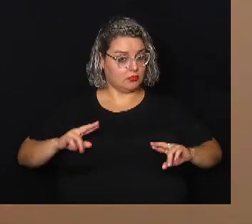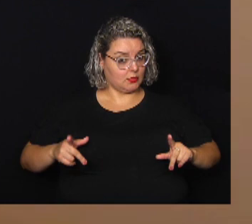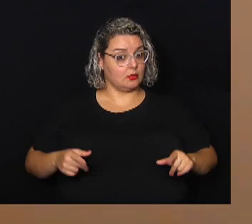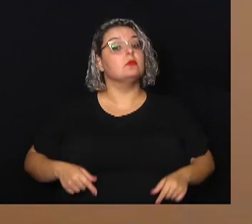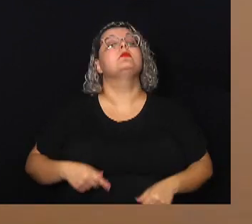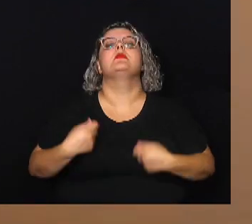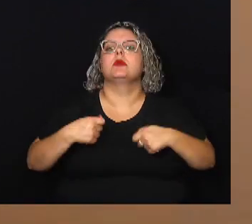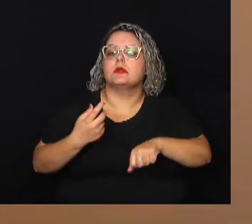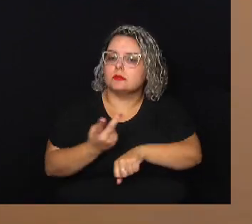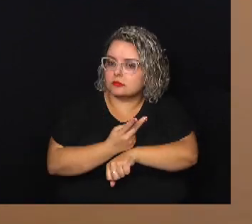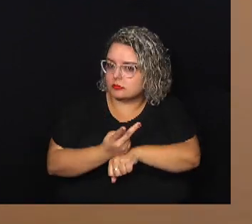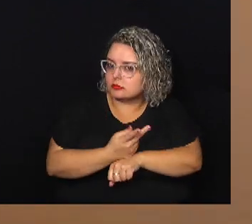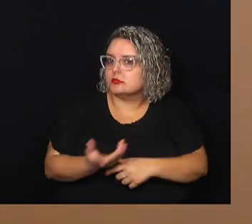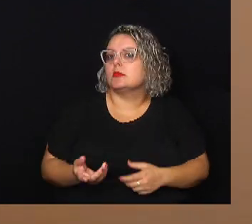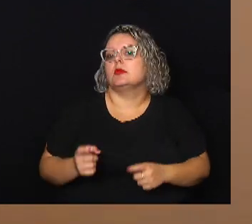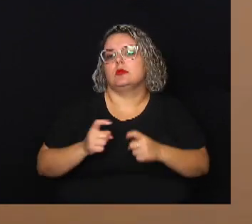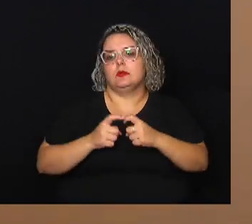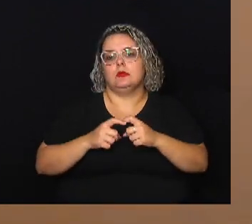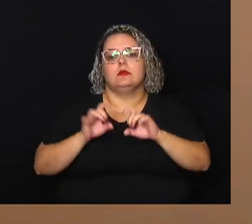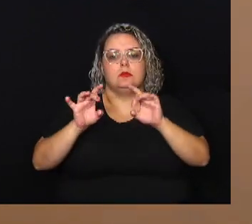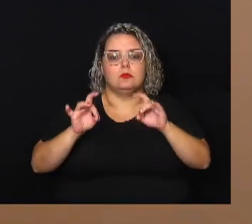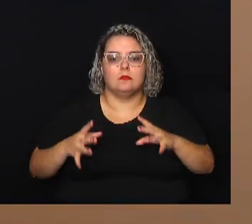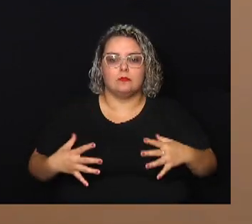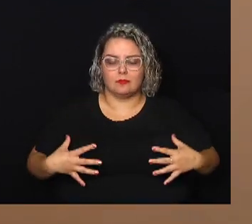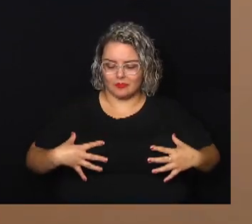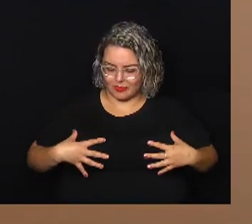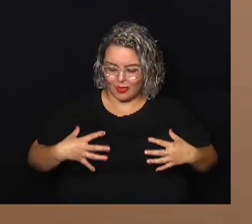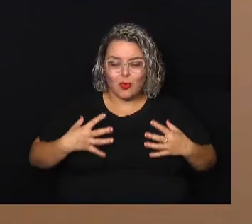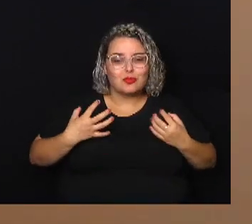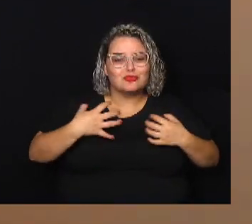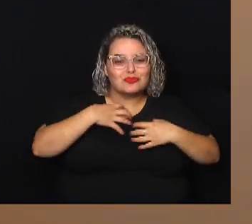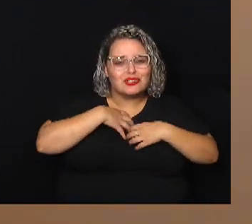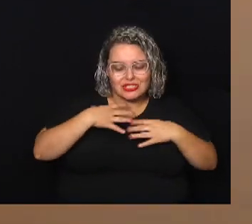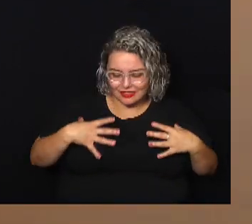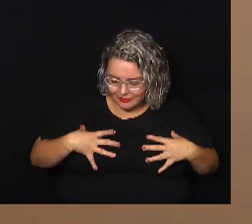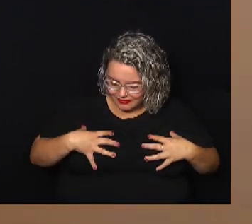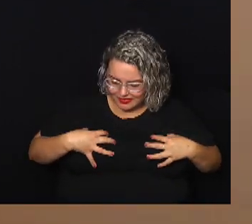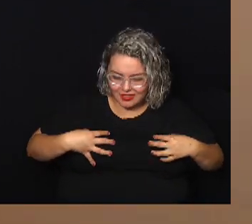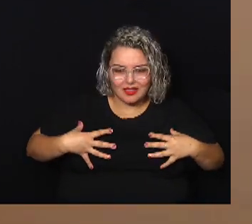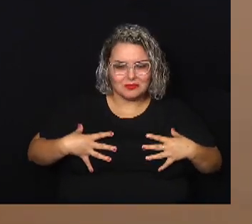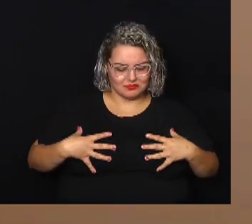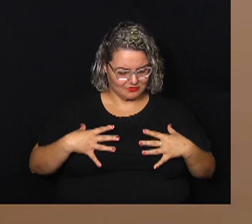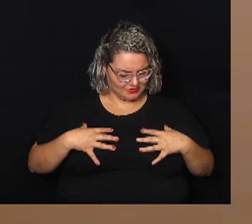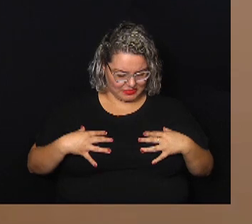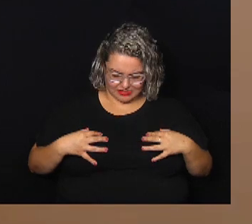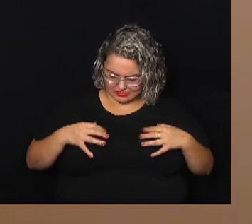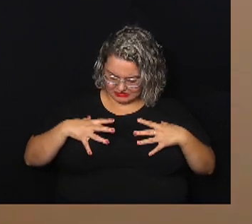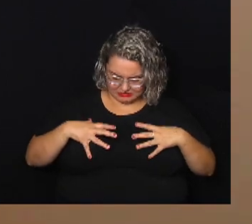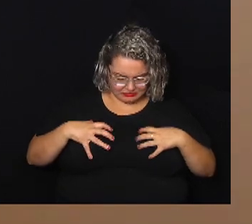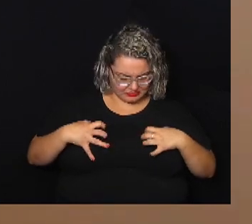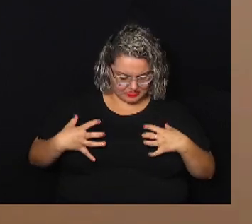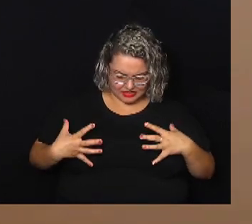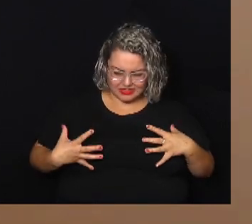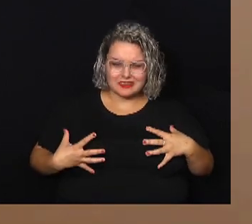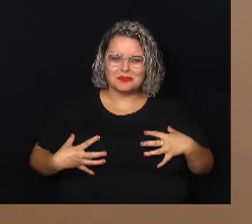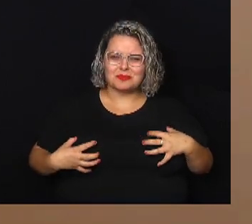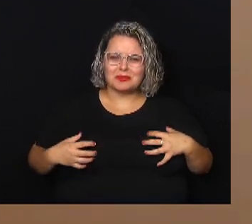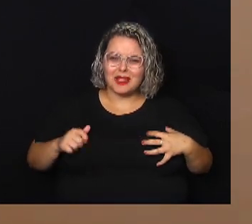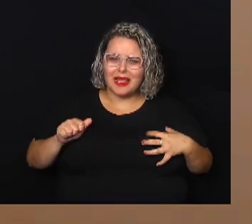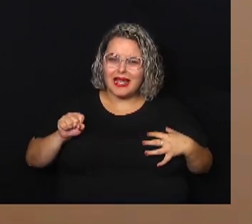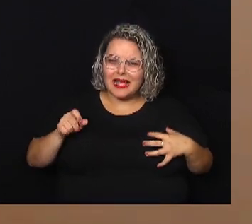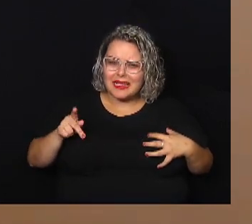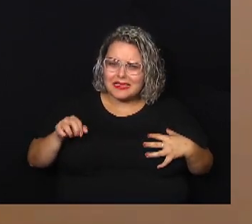especialista. Alteração de textura na mama. Então, se tem uma mama com uma pele um pouco mais áspera,